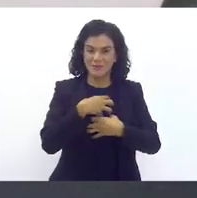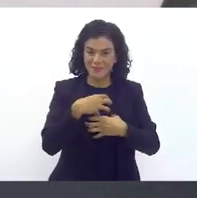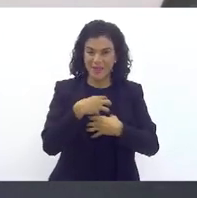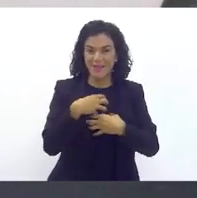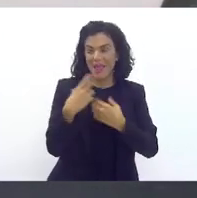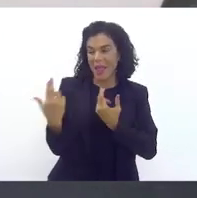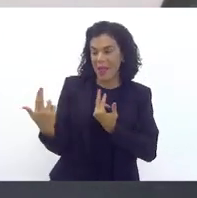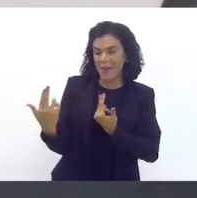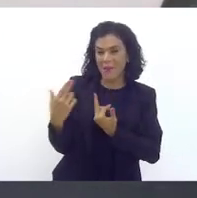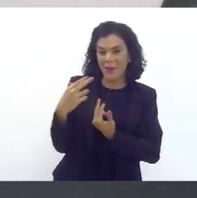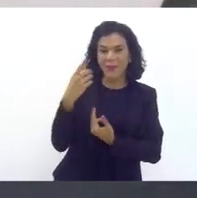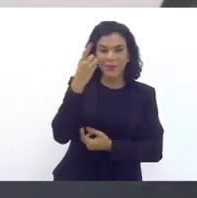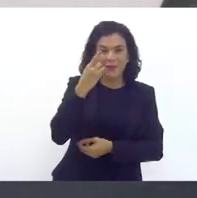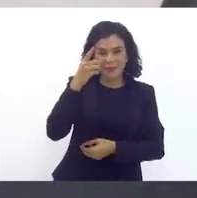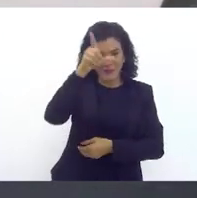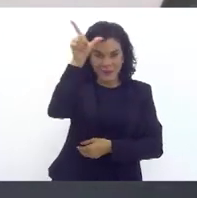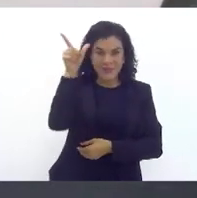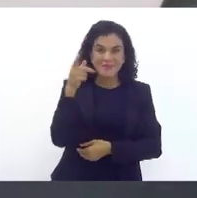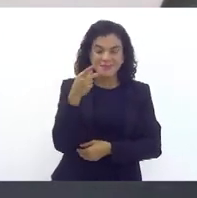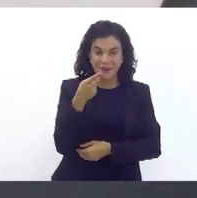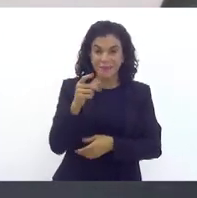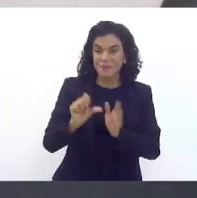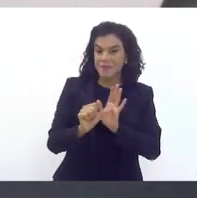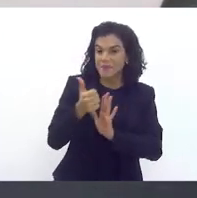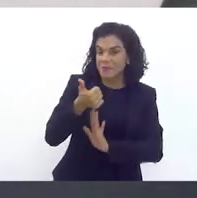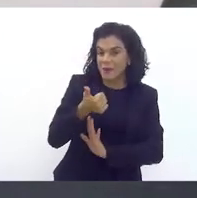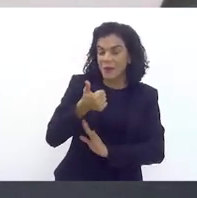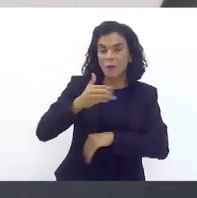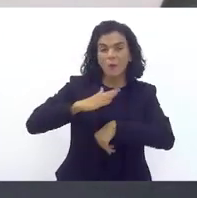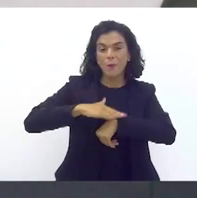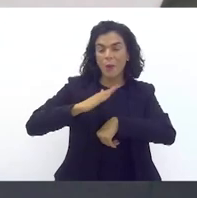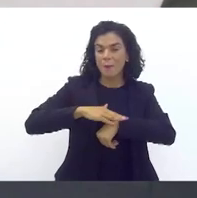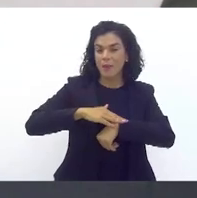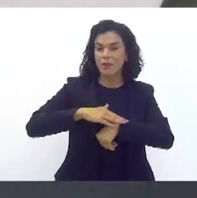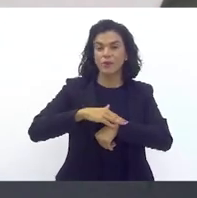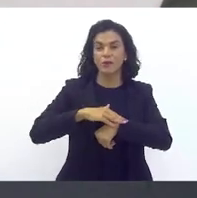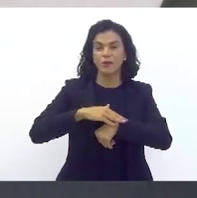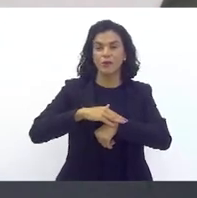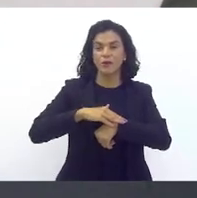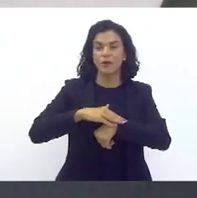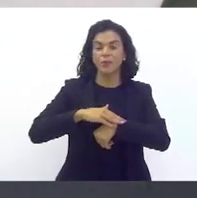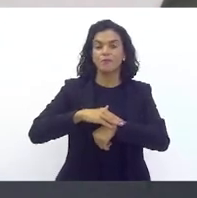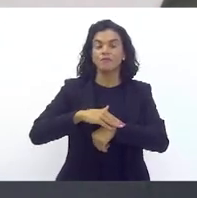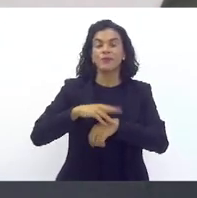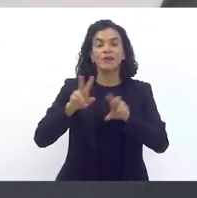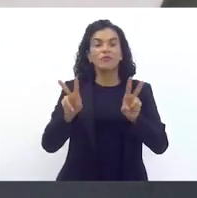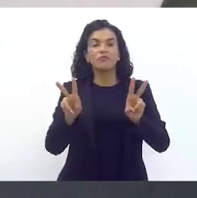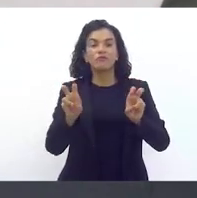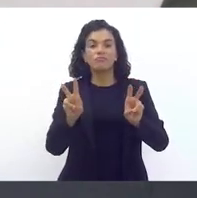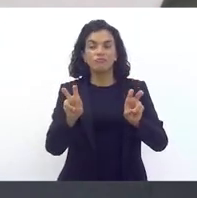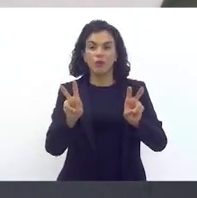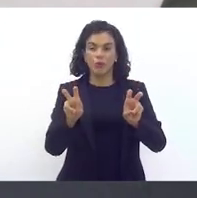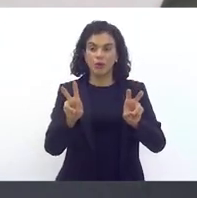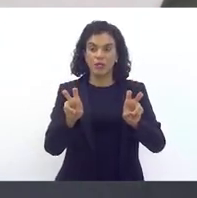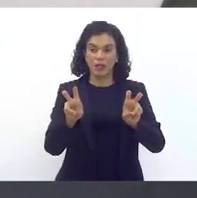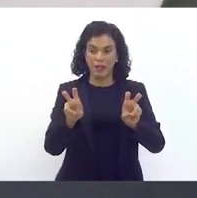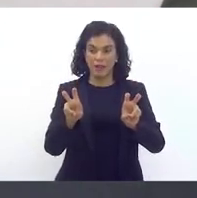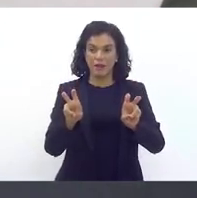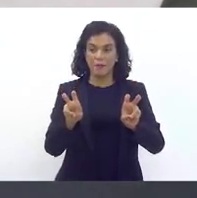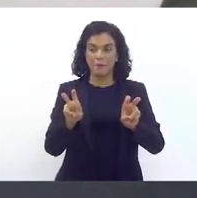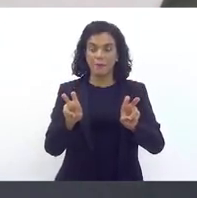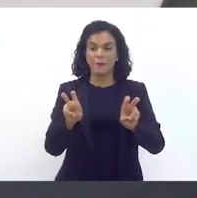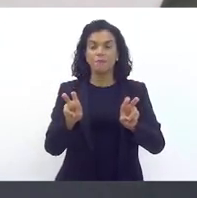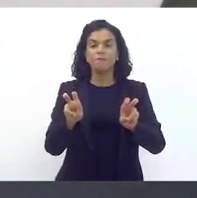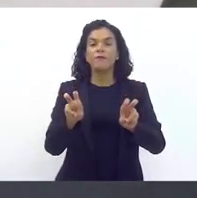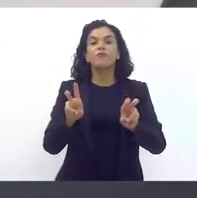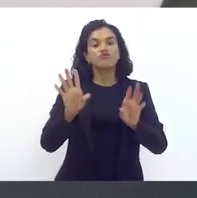deputado Luiz Paulo também. Primeiro, desde o primeiro momento, esse tema, como bem colocou aqui o André,